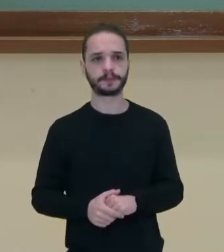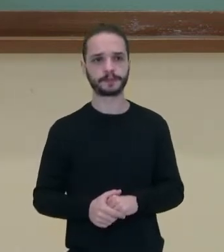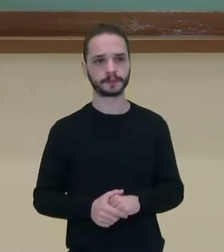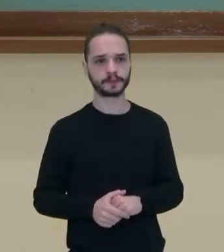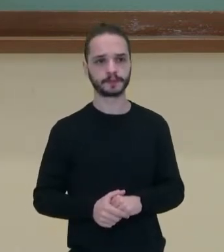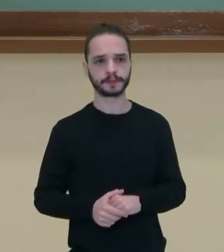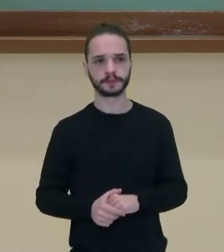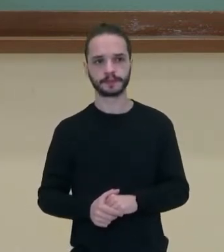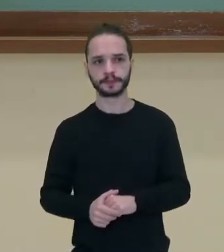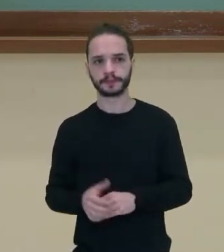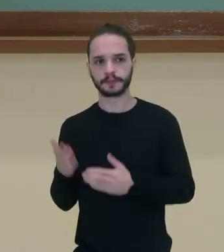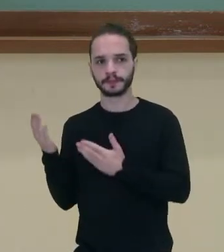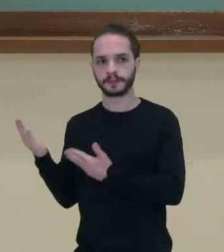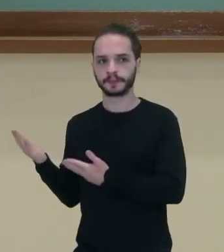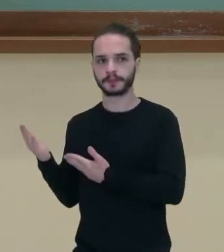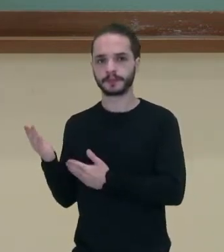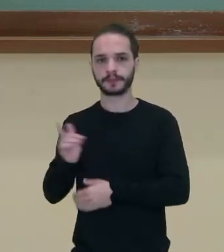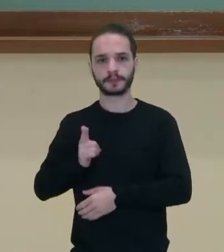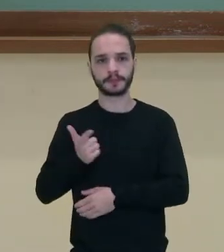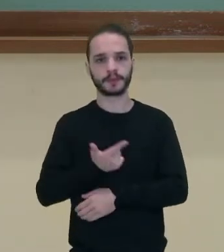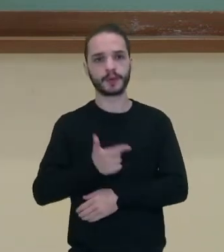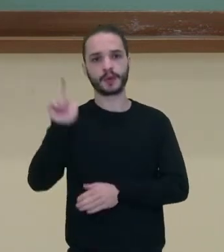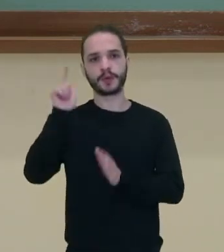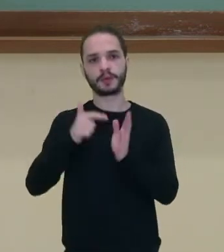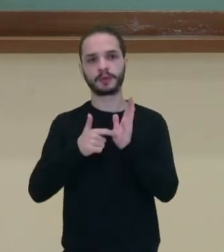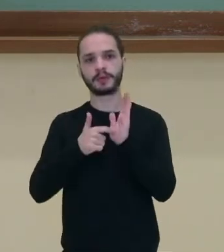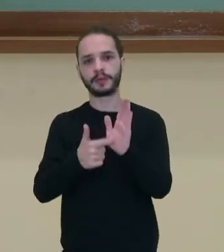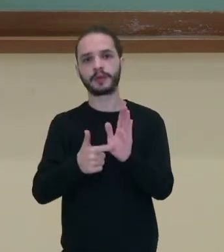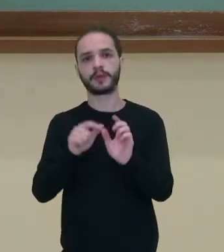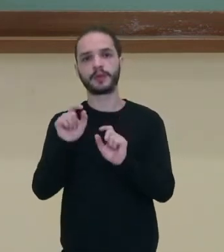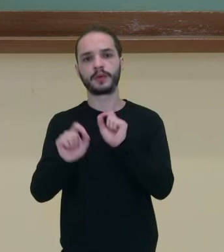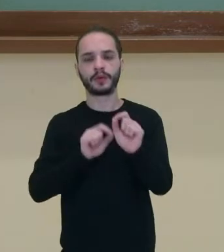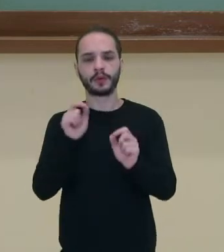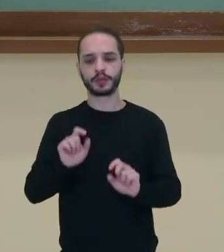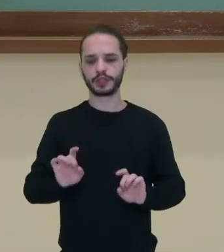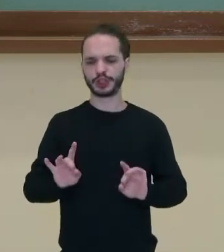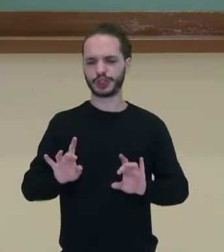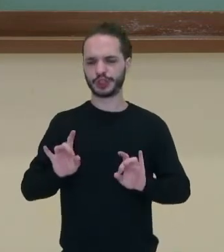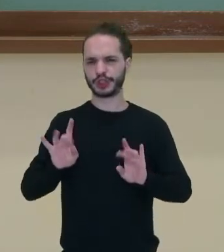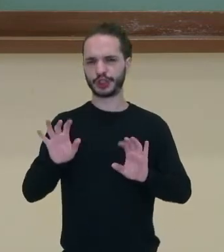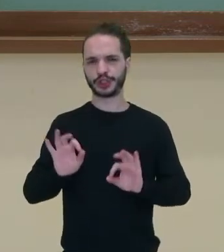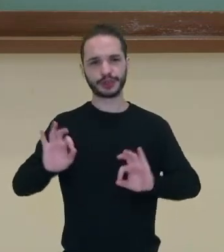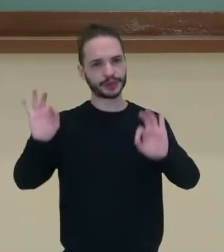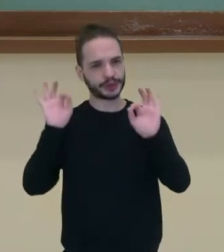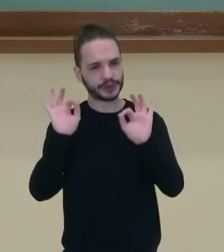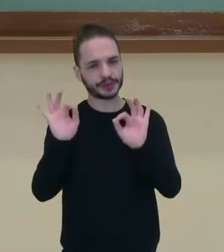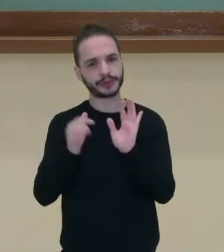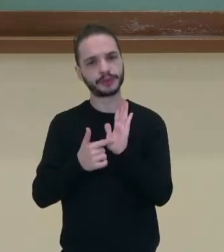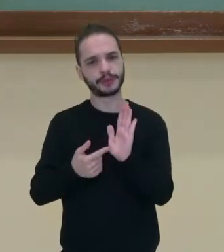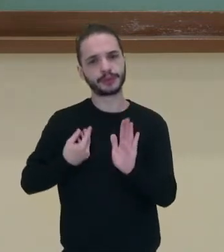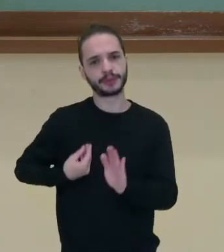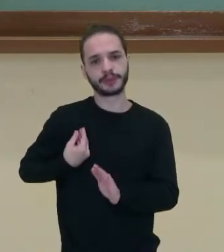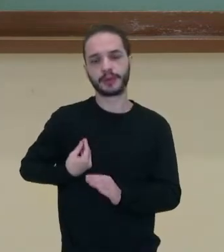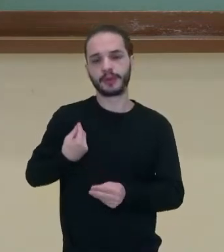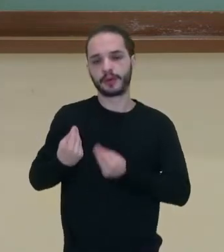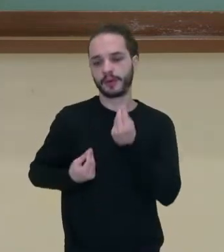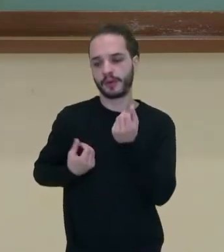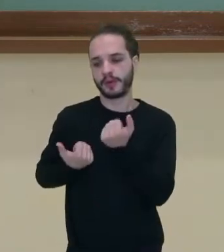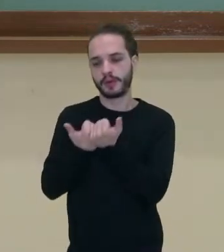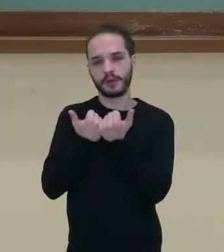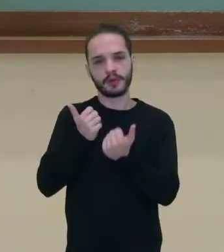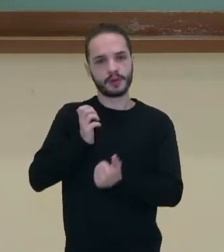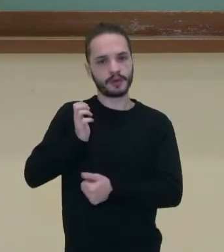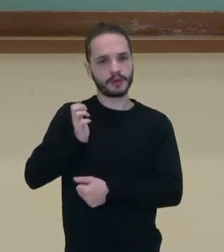E aqui a gente tem uma outra representação do luxo que era viver na nobreza, né, no